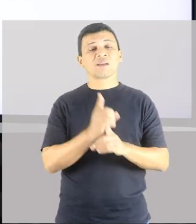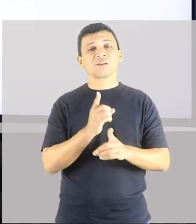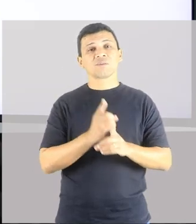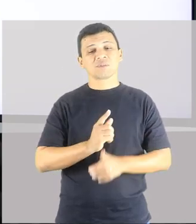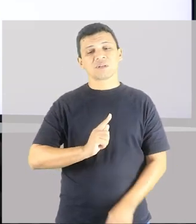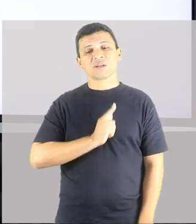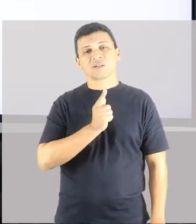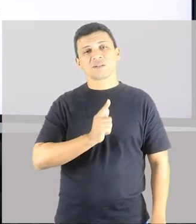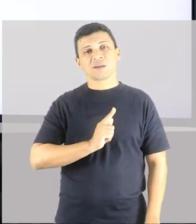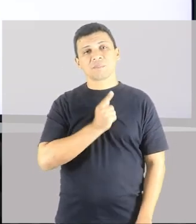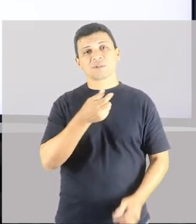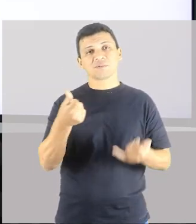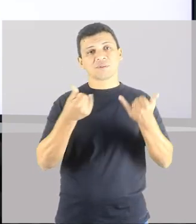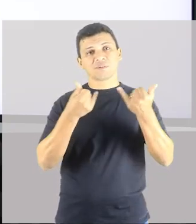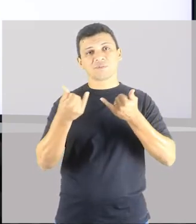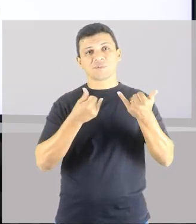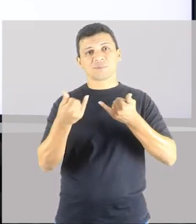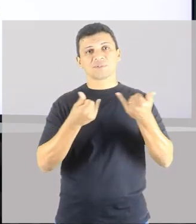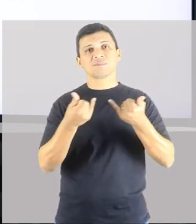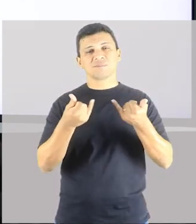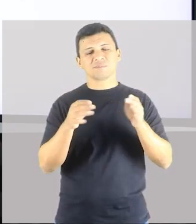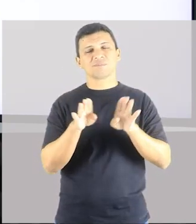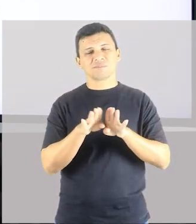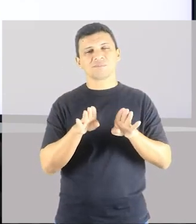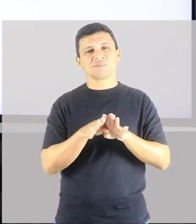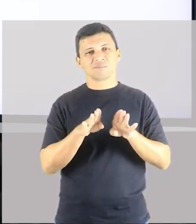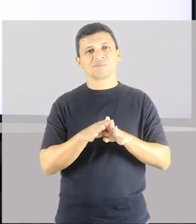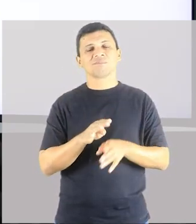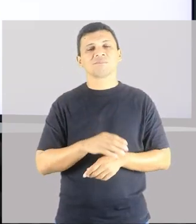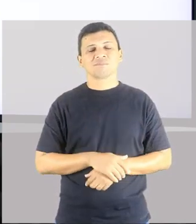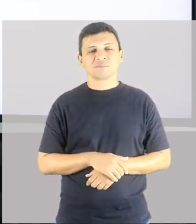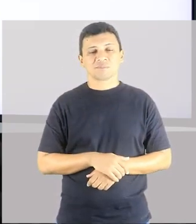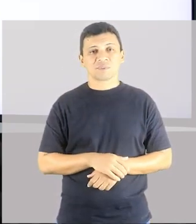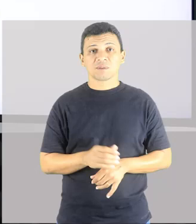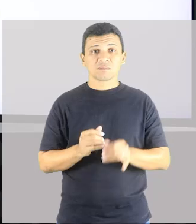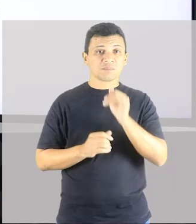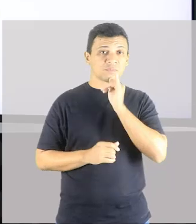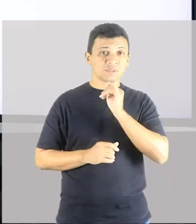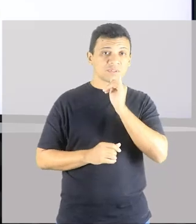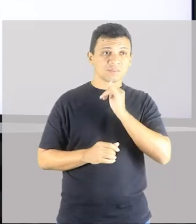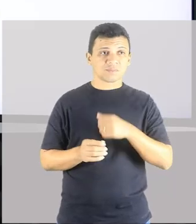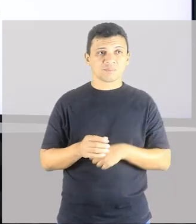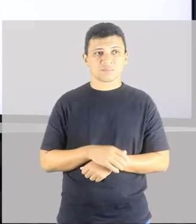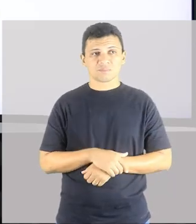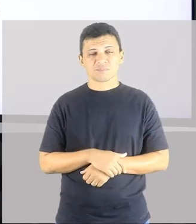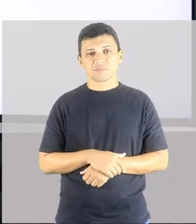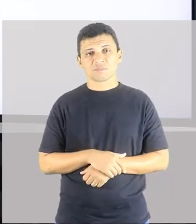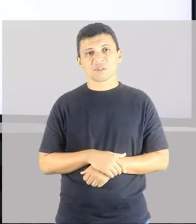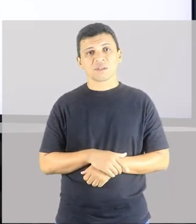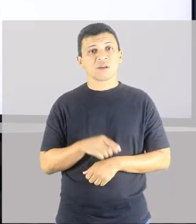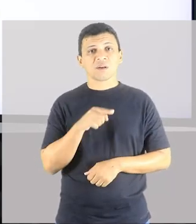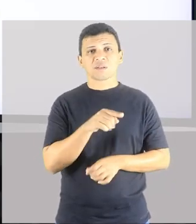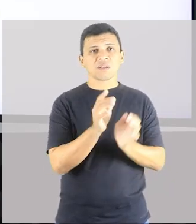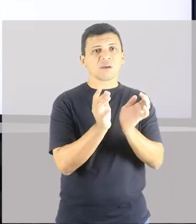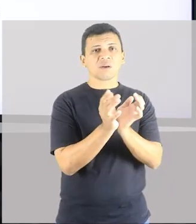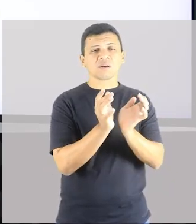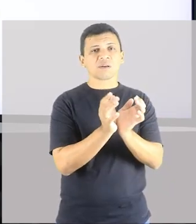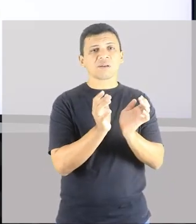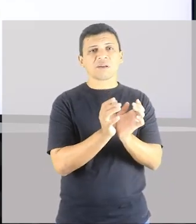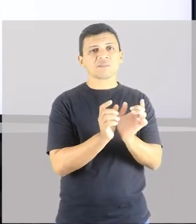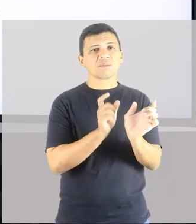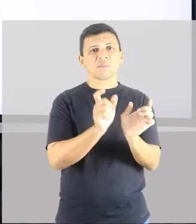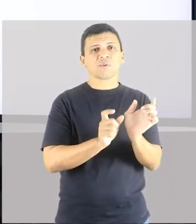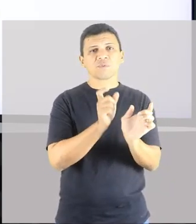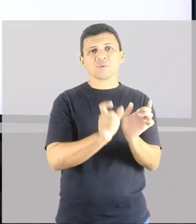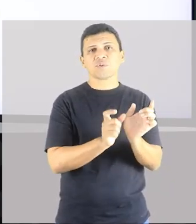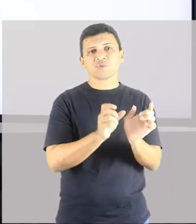grammatical information. Então, para você encontrar também informações gramaticais. Por exemplo, que classe morfológica ou que